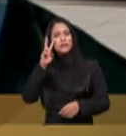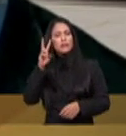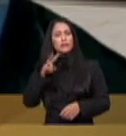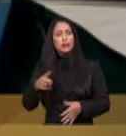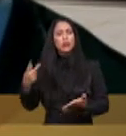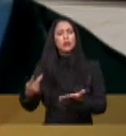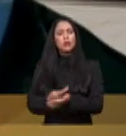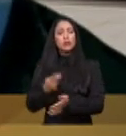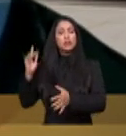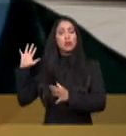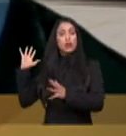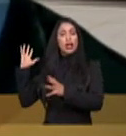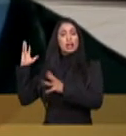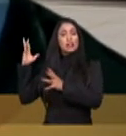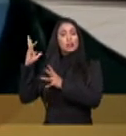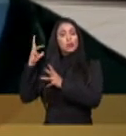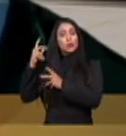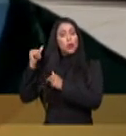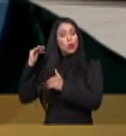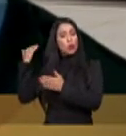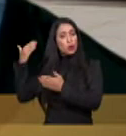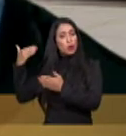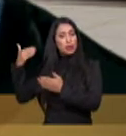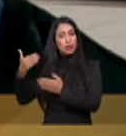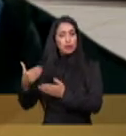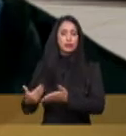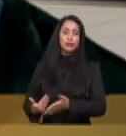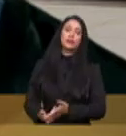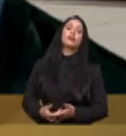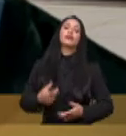realidade doméstica e internacional,